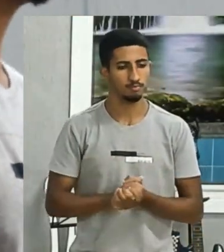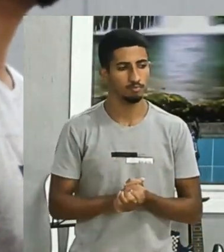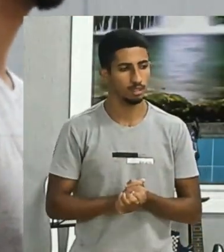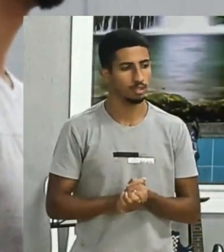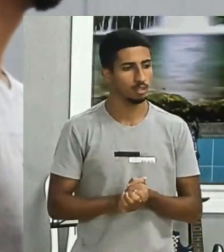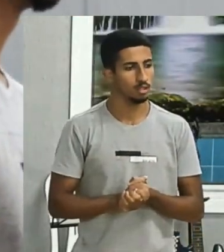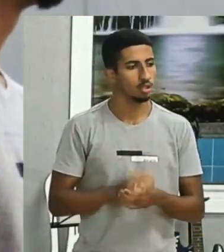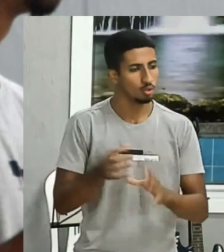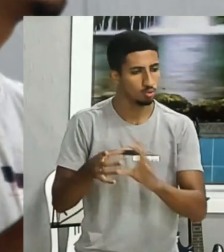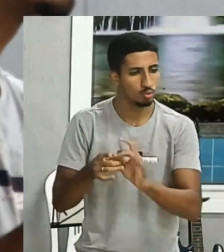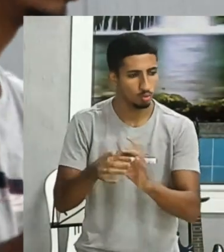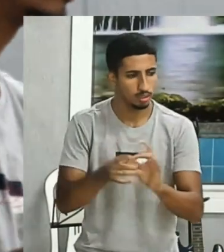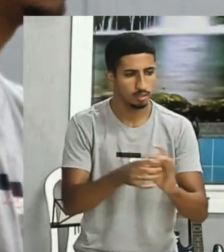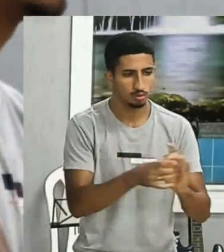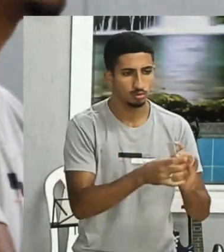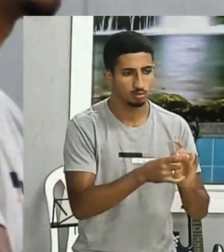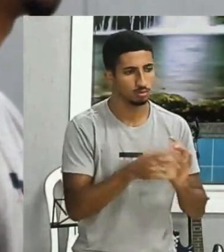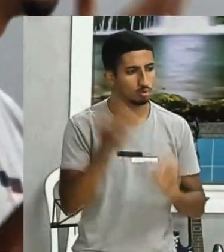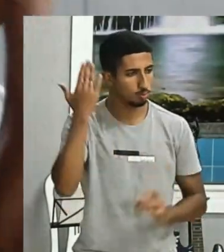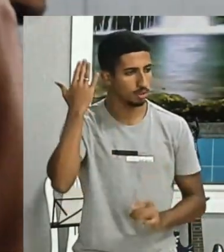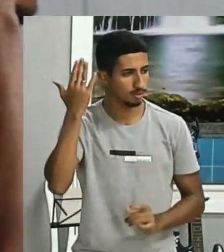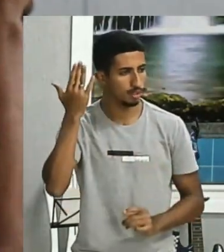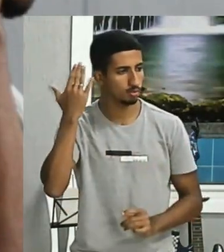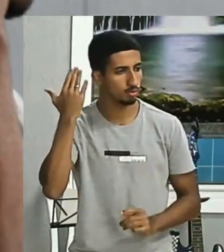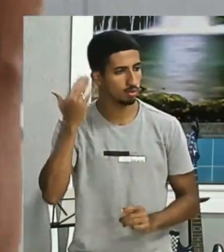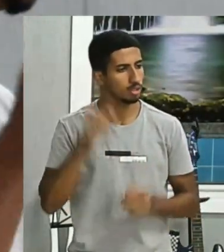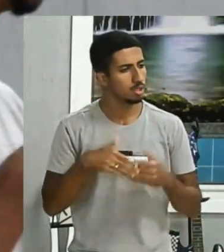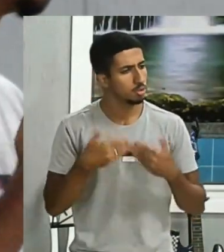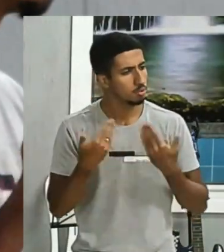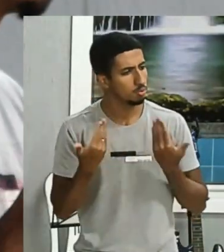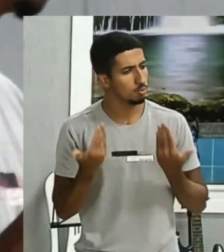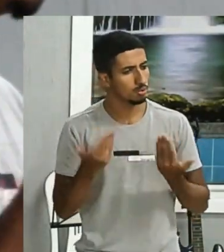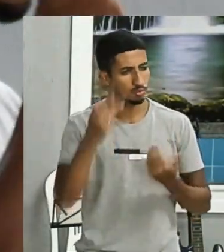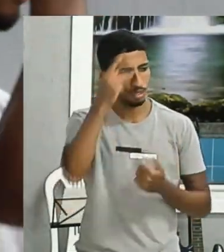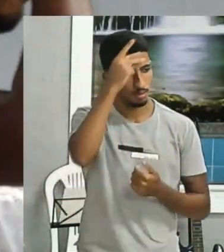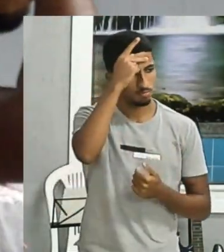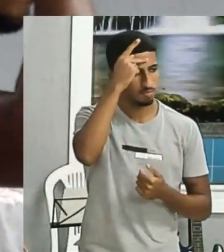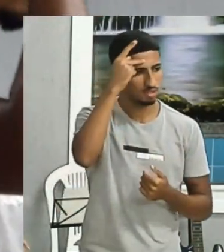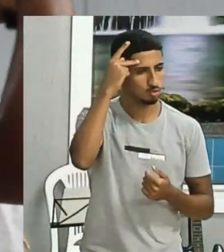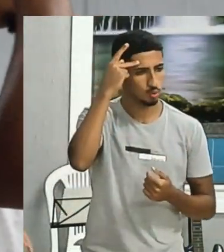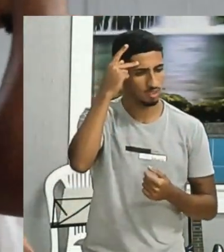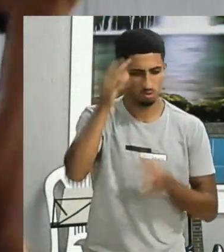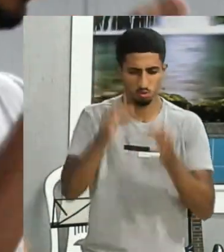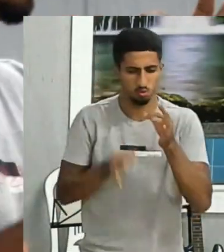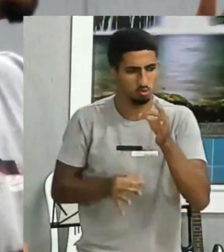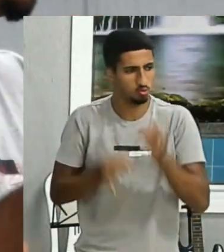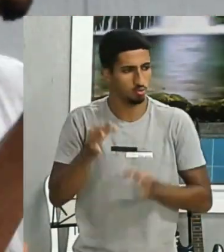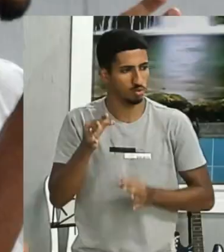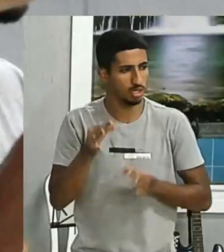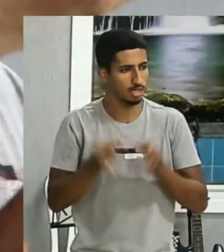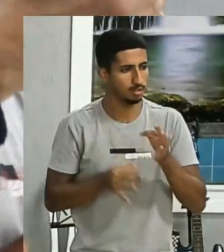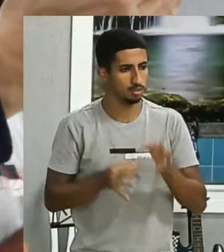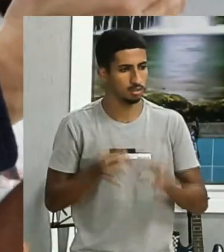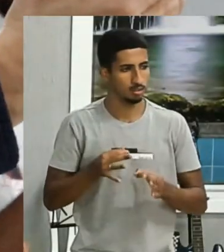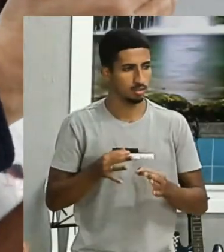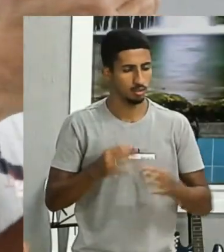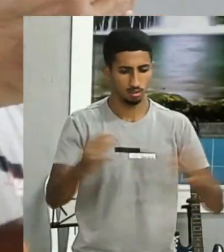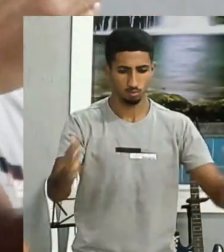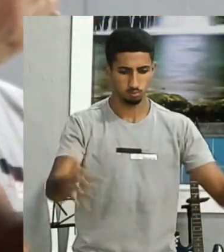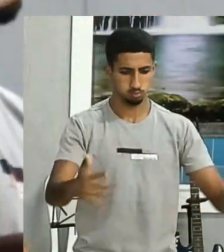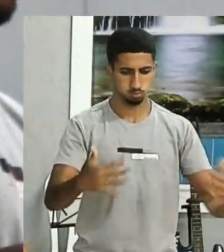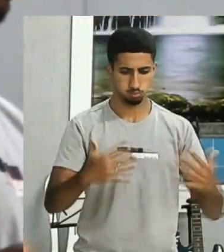Naquele contexto, quando alguém era levado para ser julgado perante um